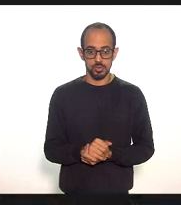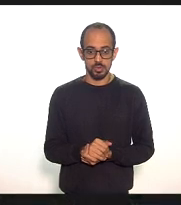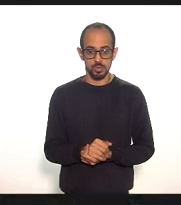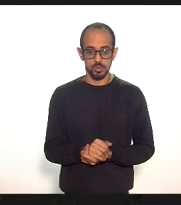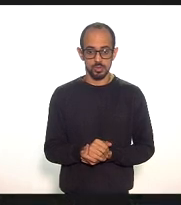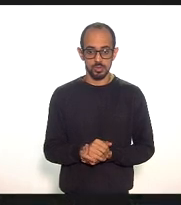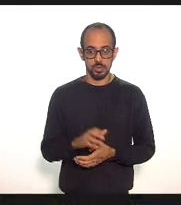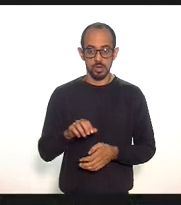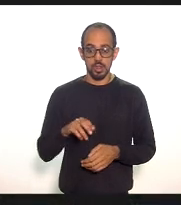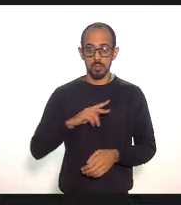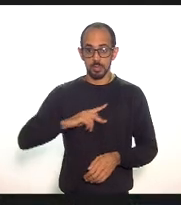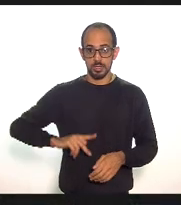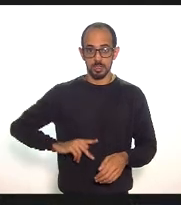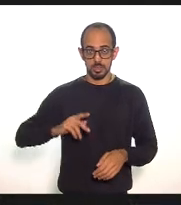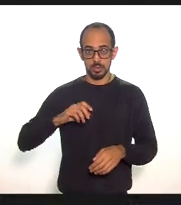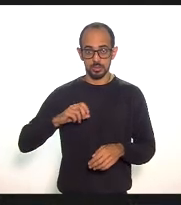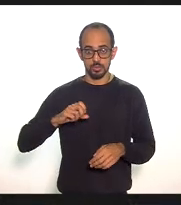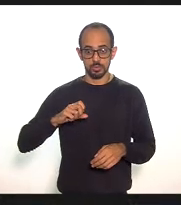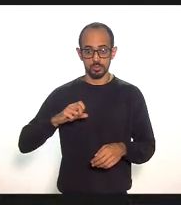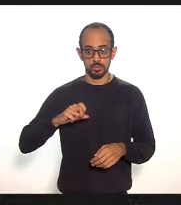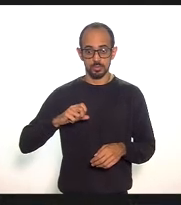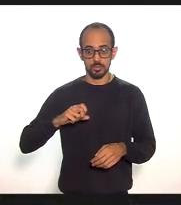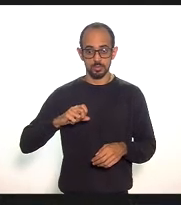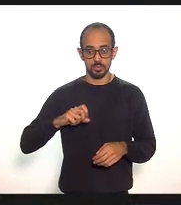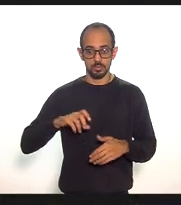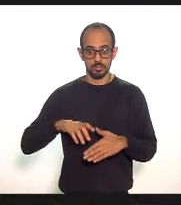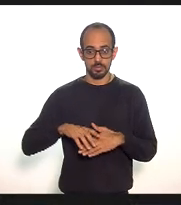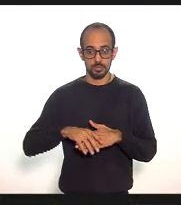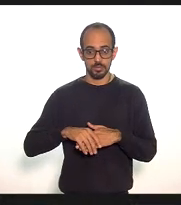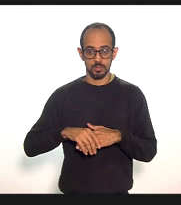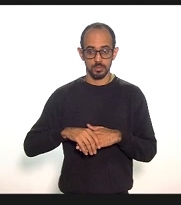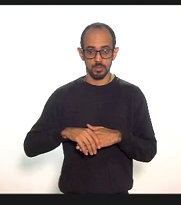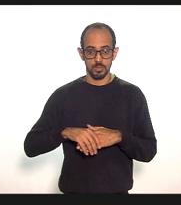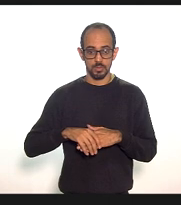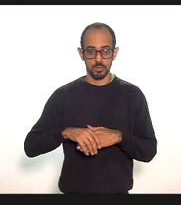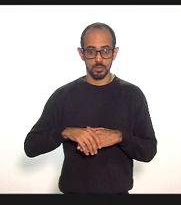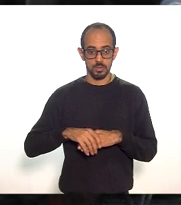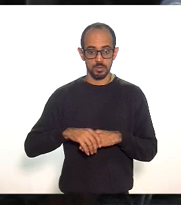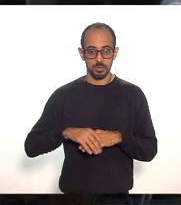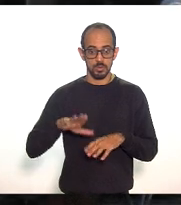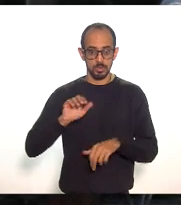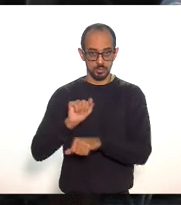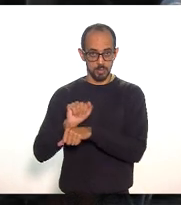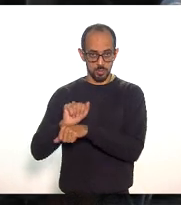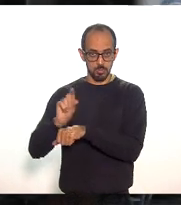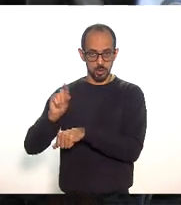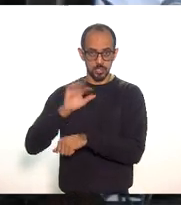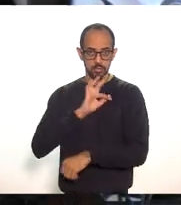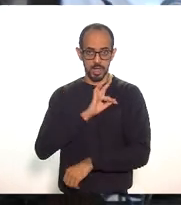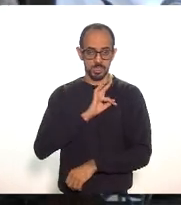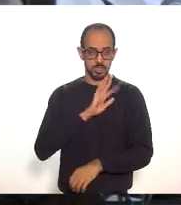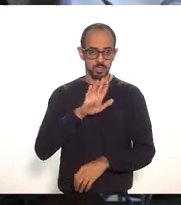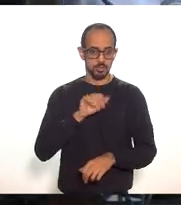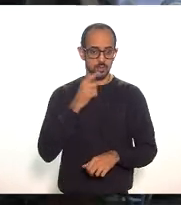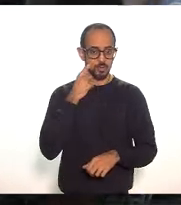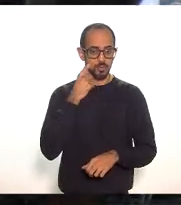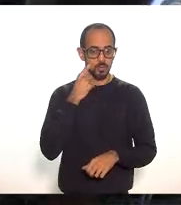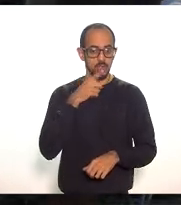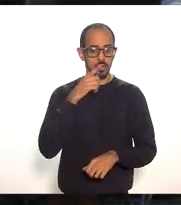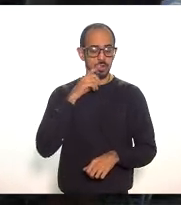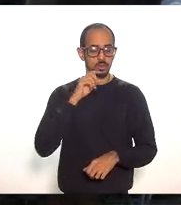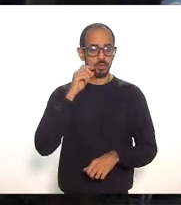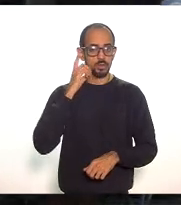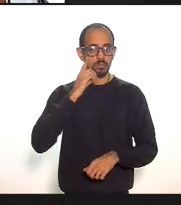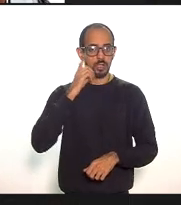Presidente, se houver uma manifestação... Deixa eu ouvi-lo. Presidente, posso me manifestar? Já. Vamos ouvir o deputado Alexandre.